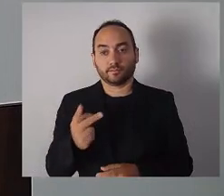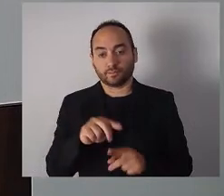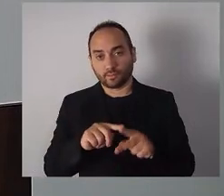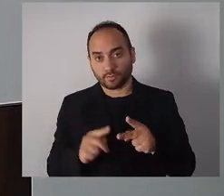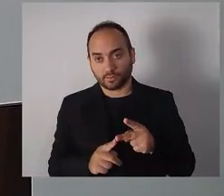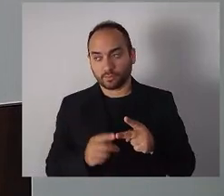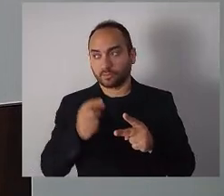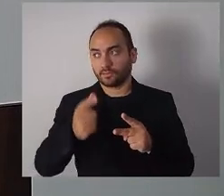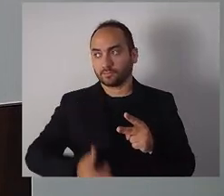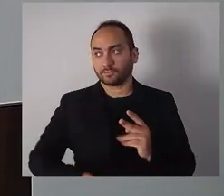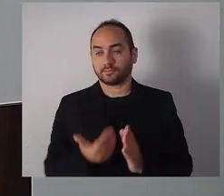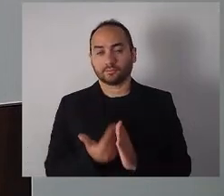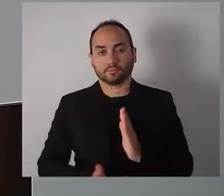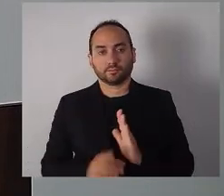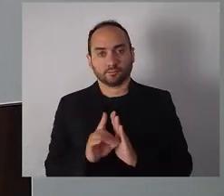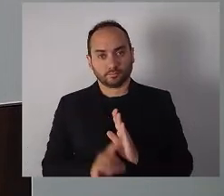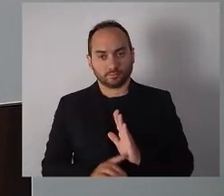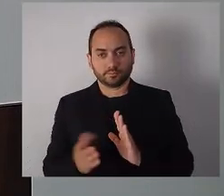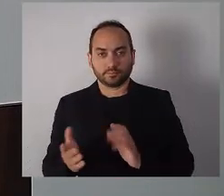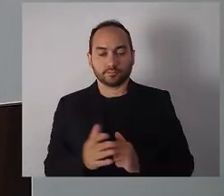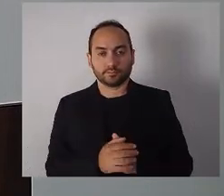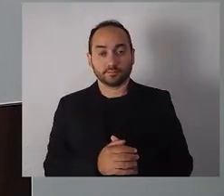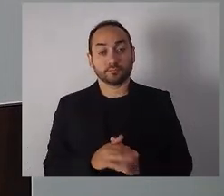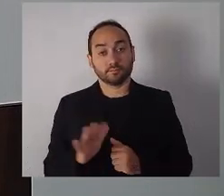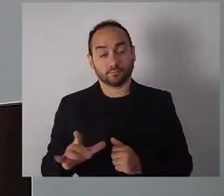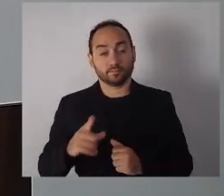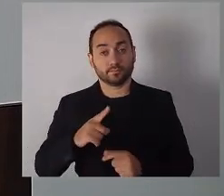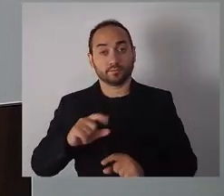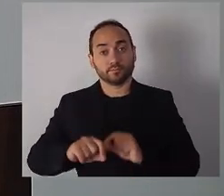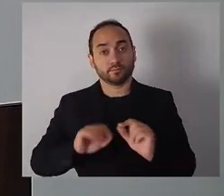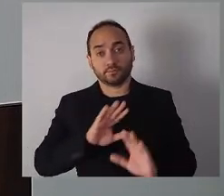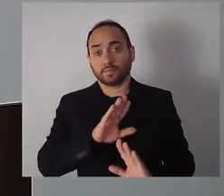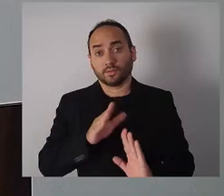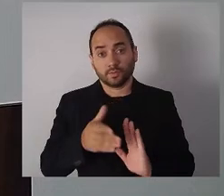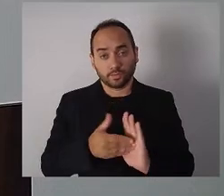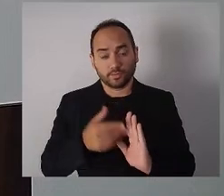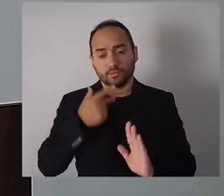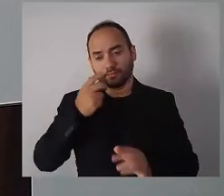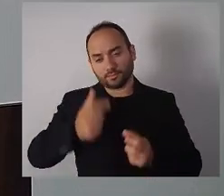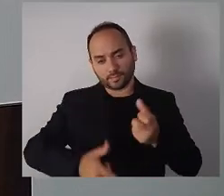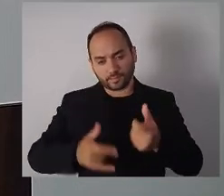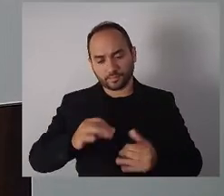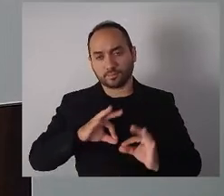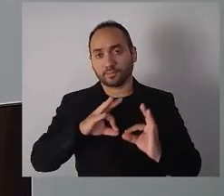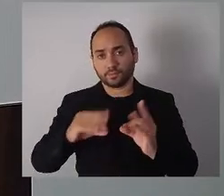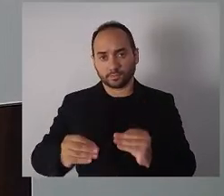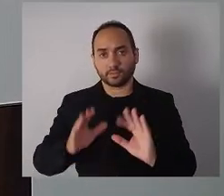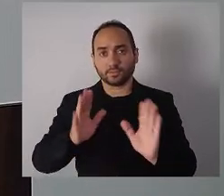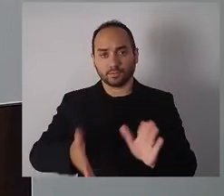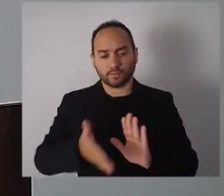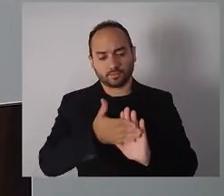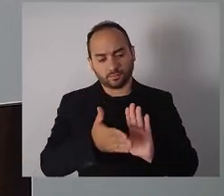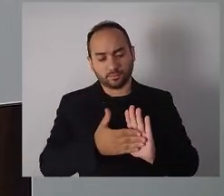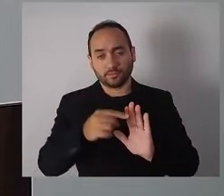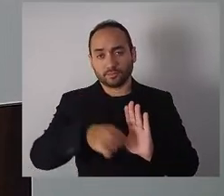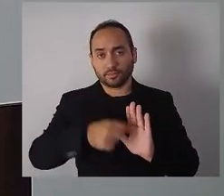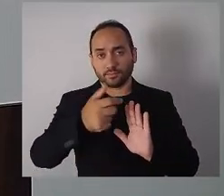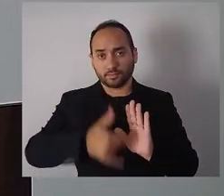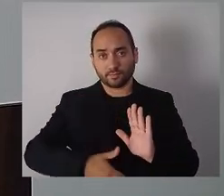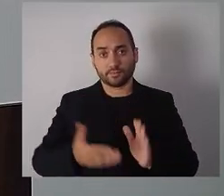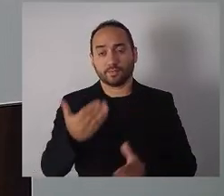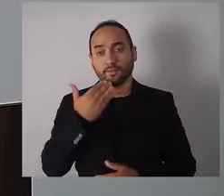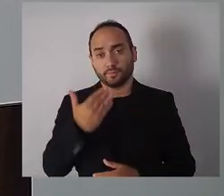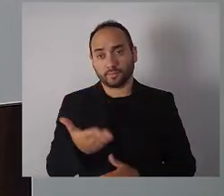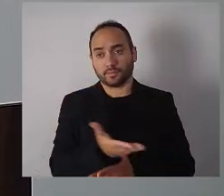justa causa. Dessa forma, por tudo que argumentei e por tudo que já consta nos autos, é que eu requeiro a